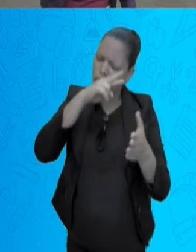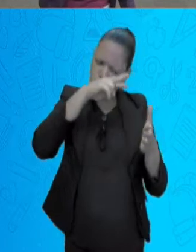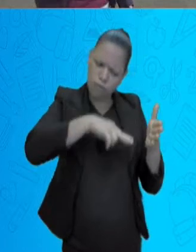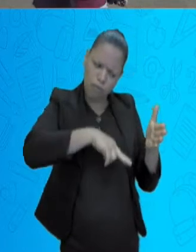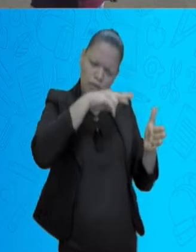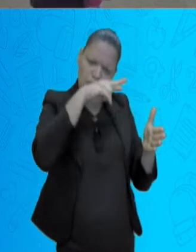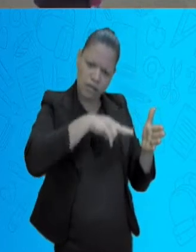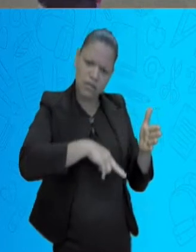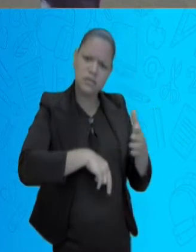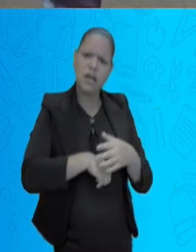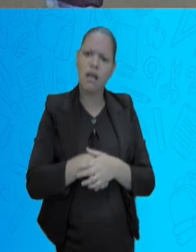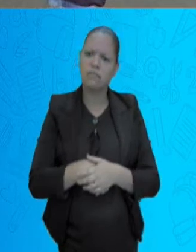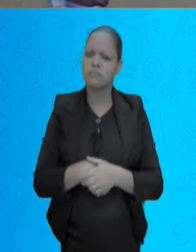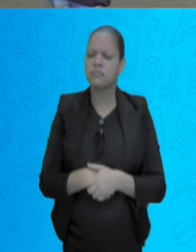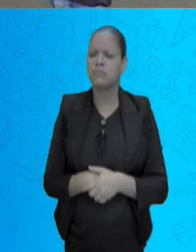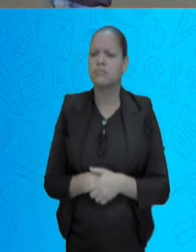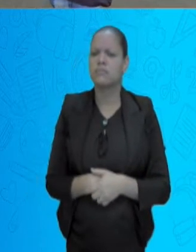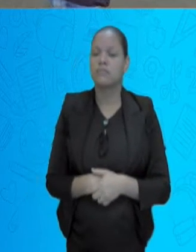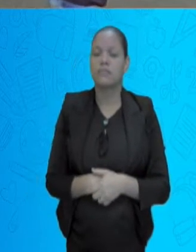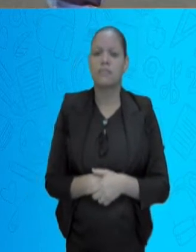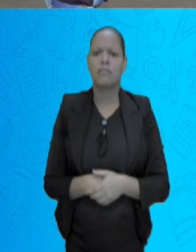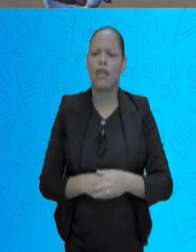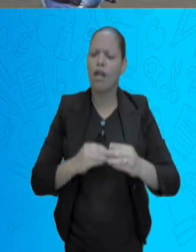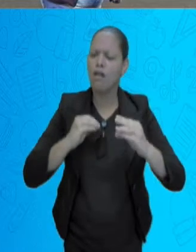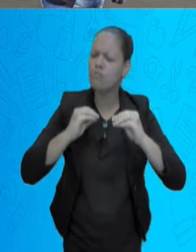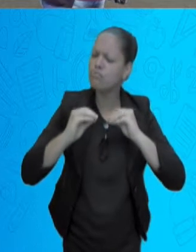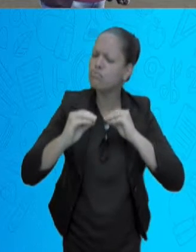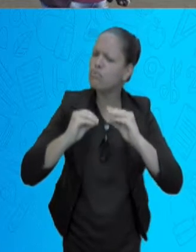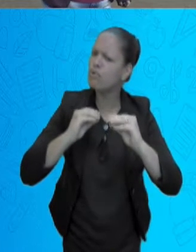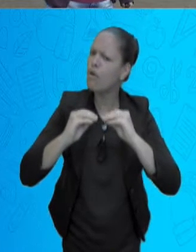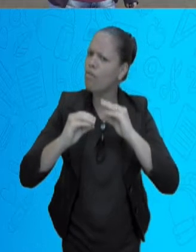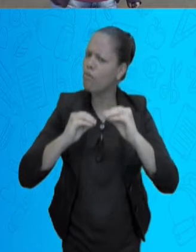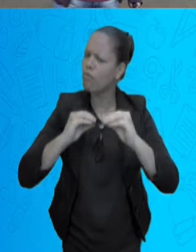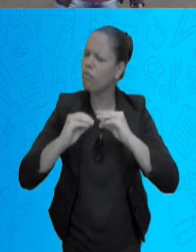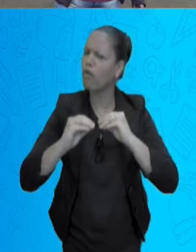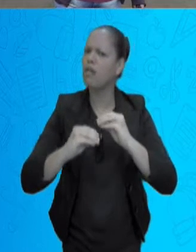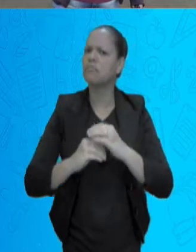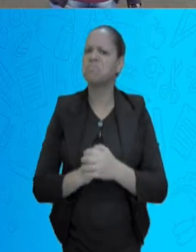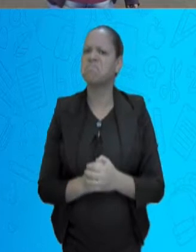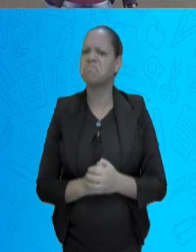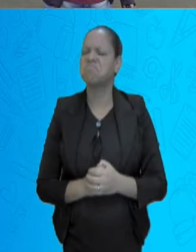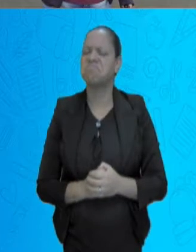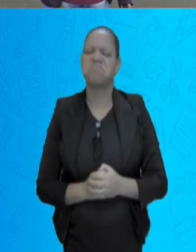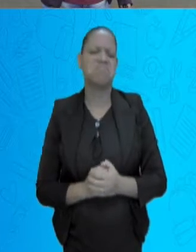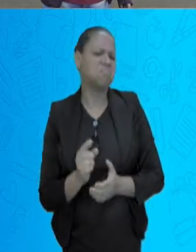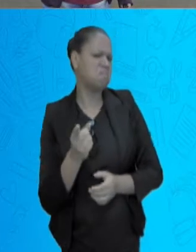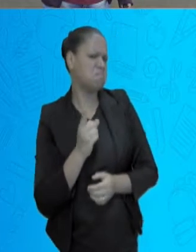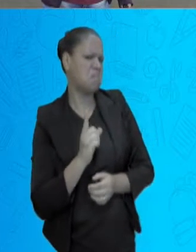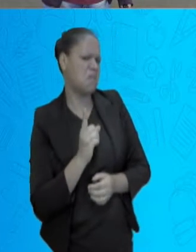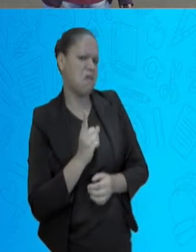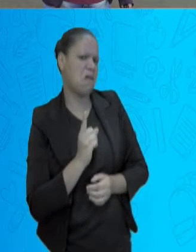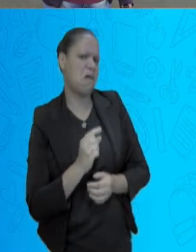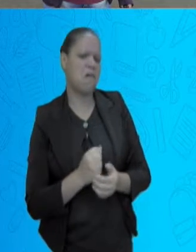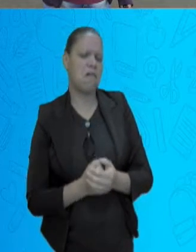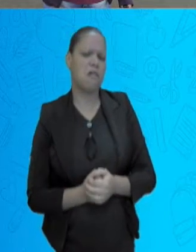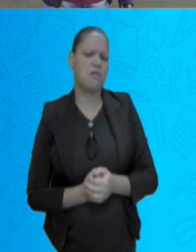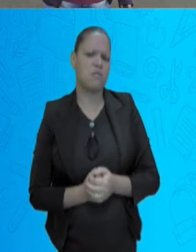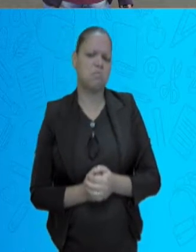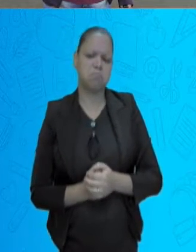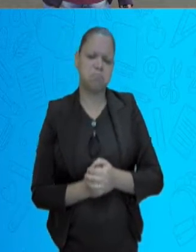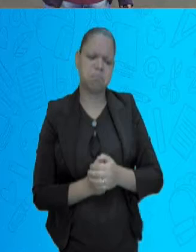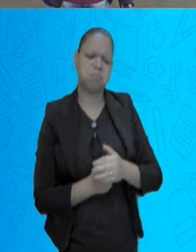essa mesmo. Uma novela? Não, novela não é uma novela. Não tem uma sequência